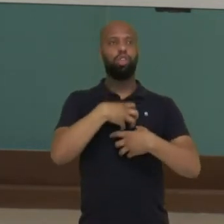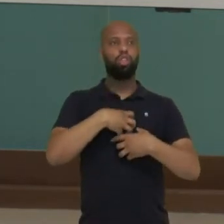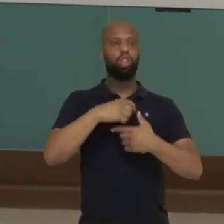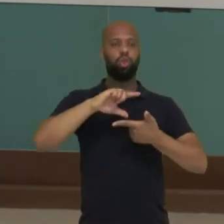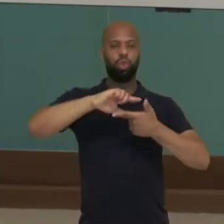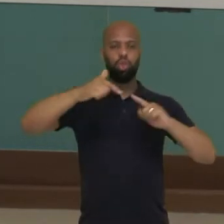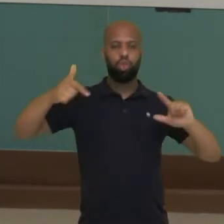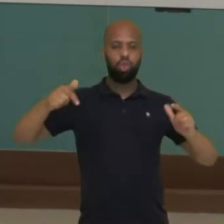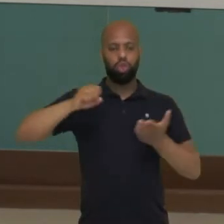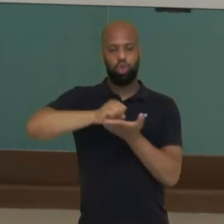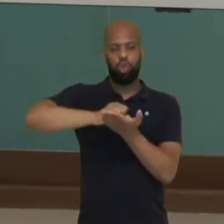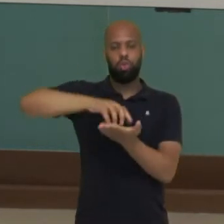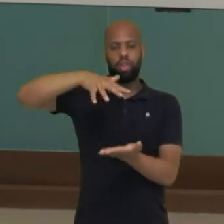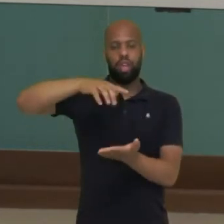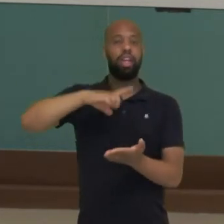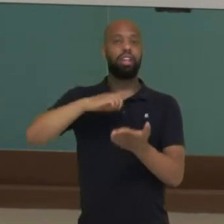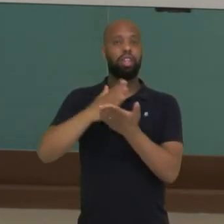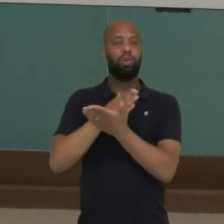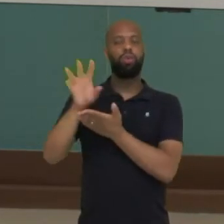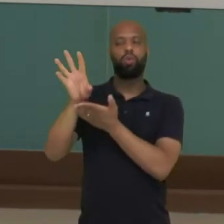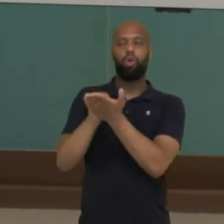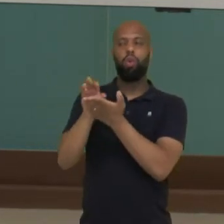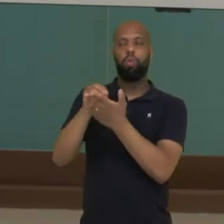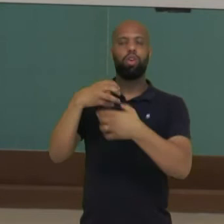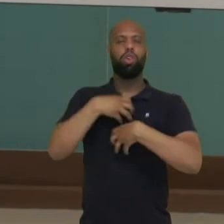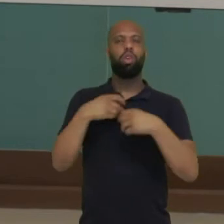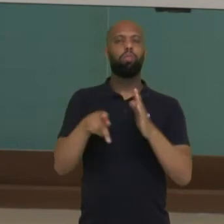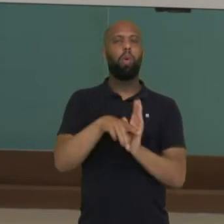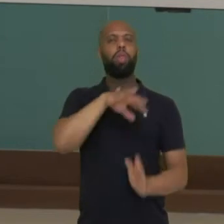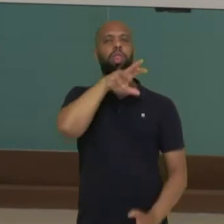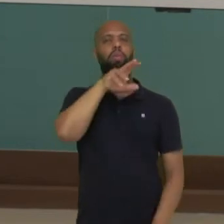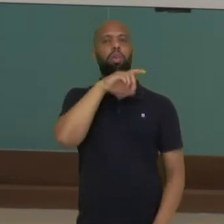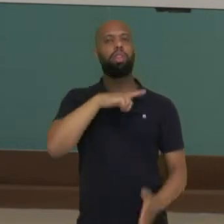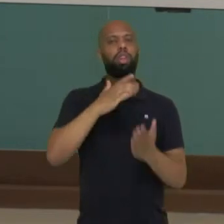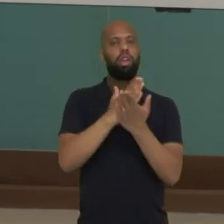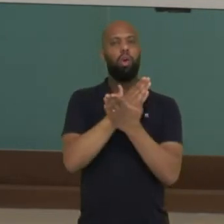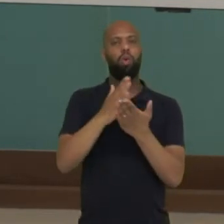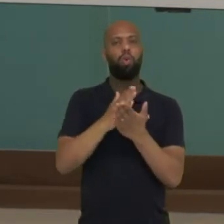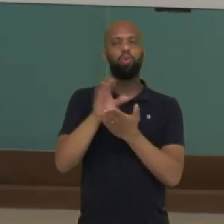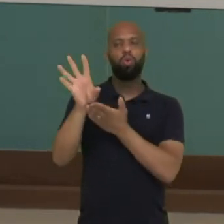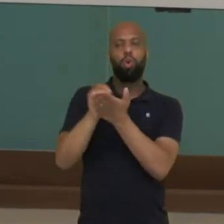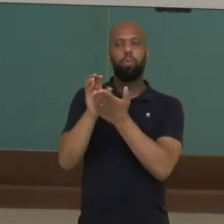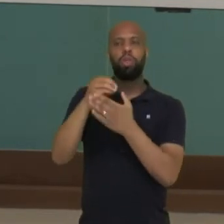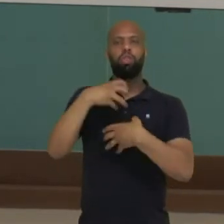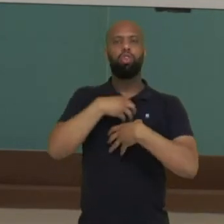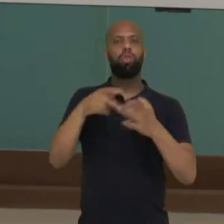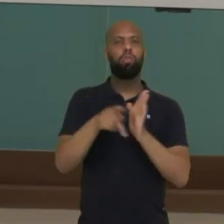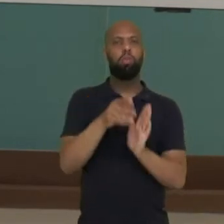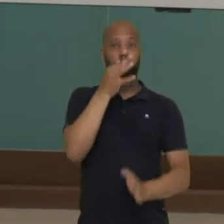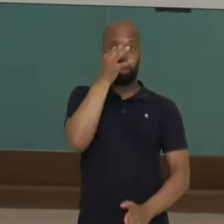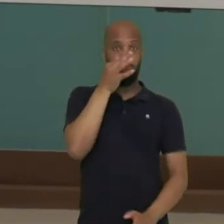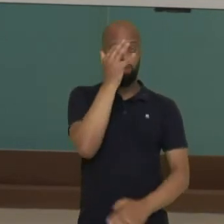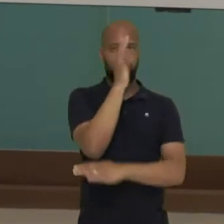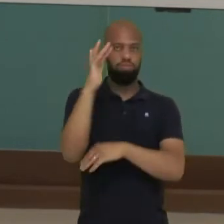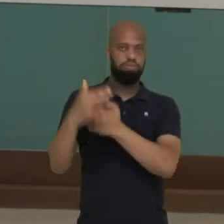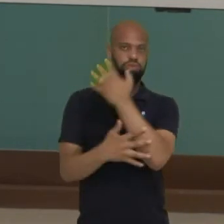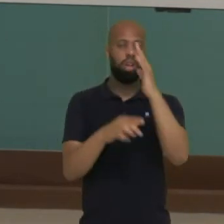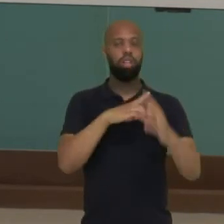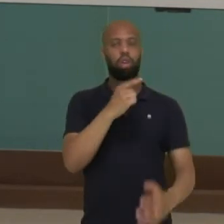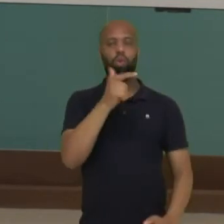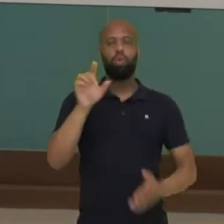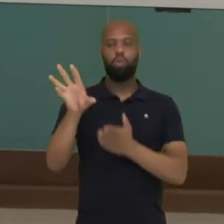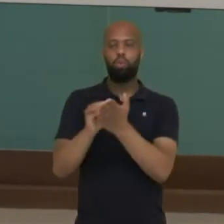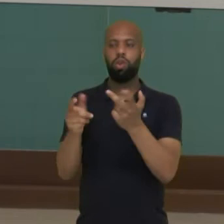indígenas. Então, alguns imitam animais, alguns imitam plantas, outros imitam questões próprias da sua